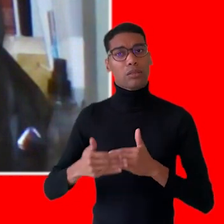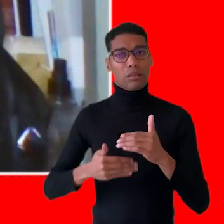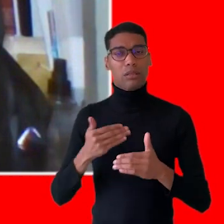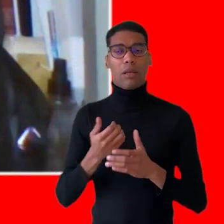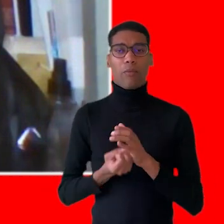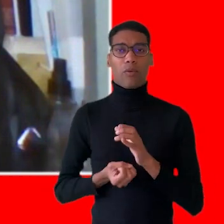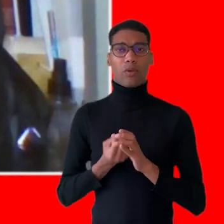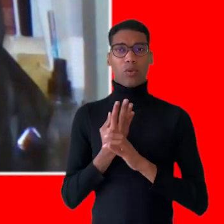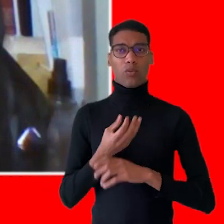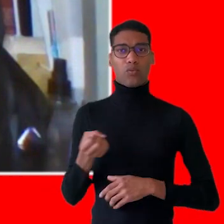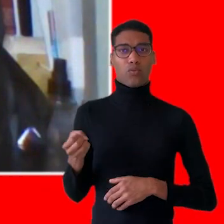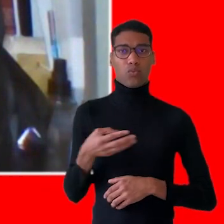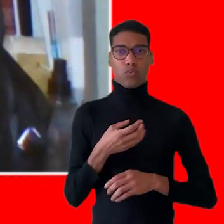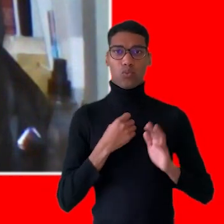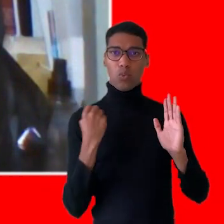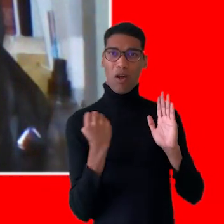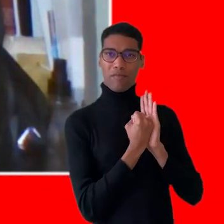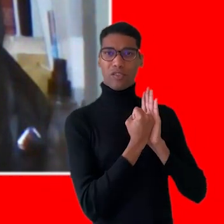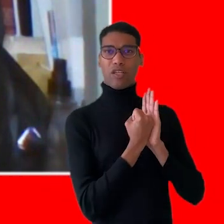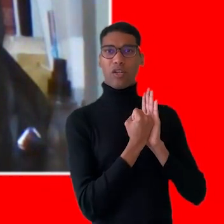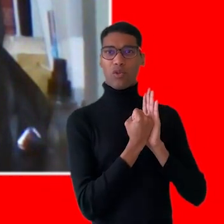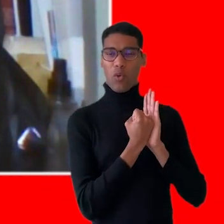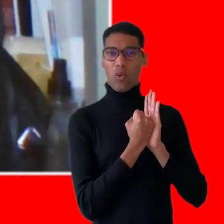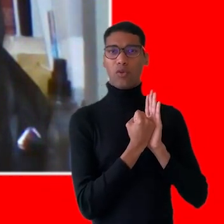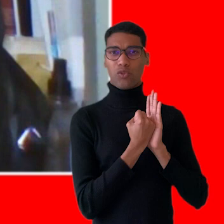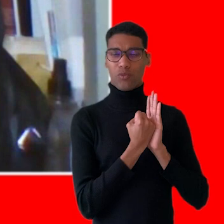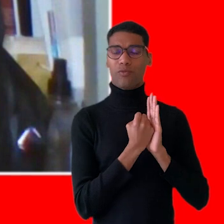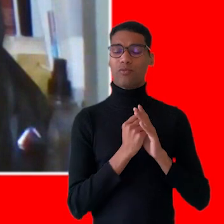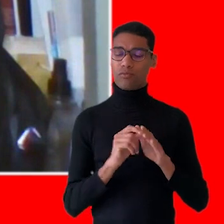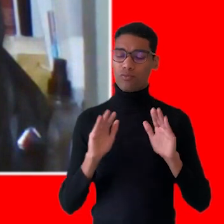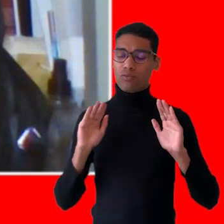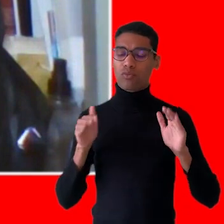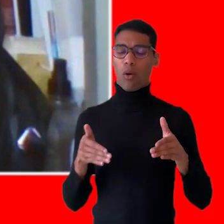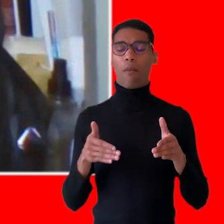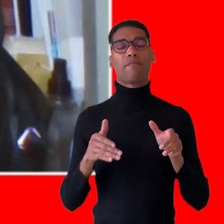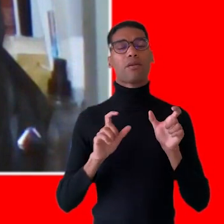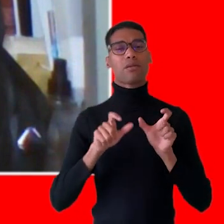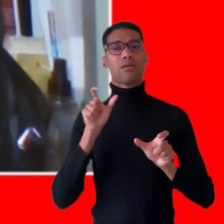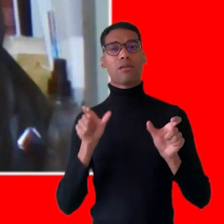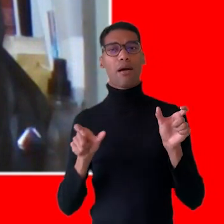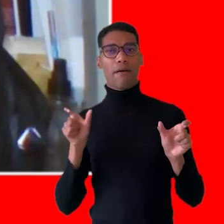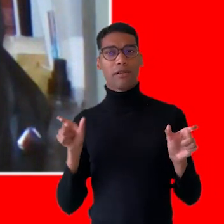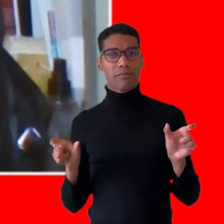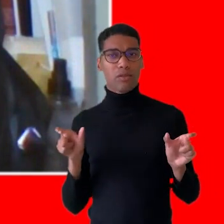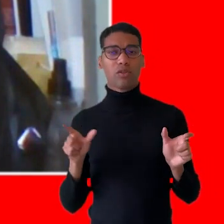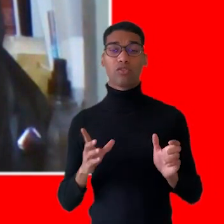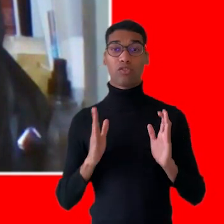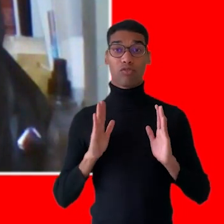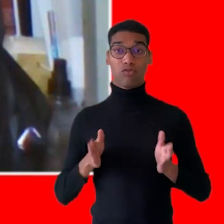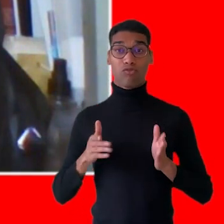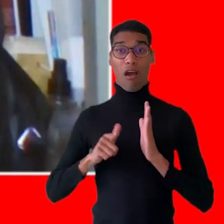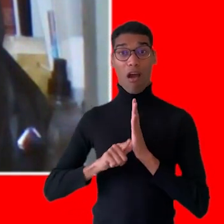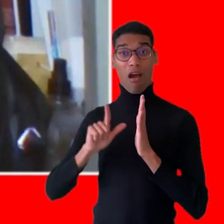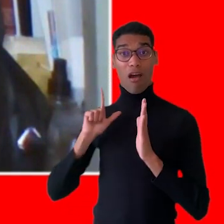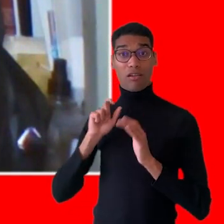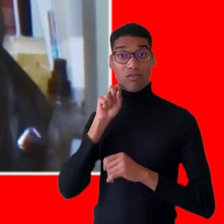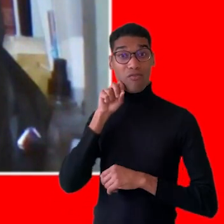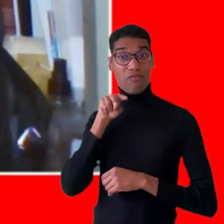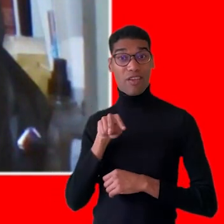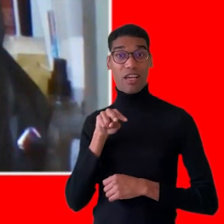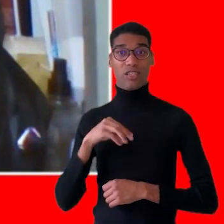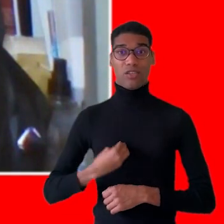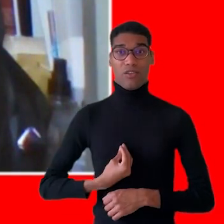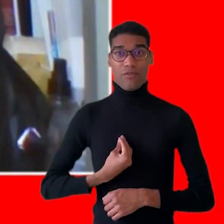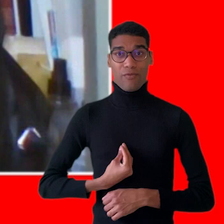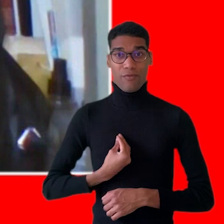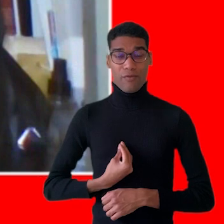criação de novos estereótipos sobre aqueles que já eram vistos de